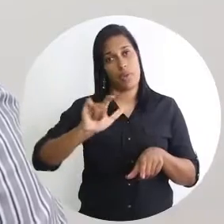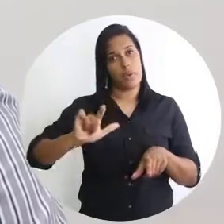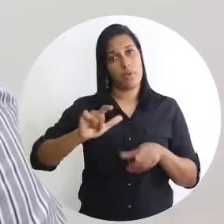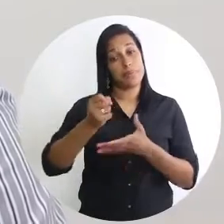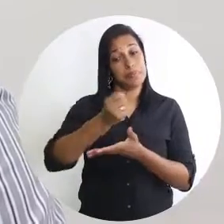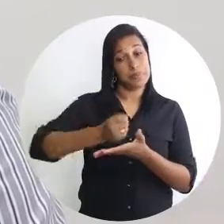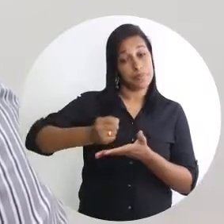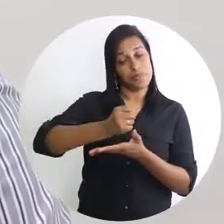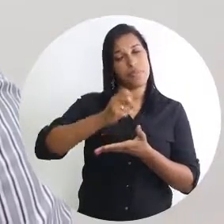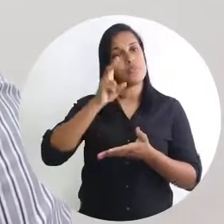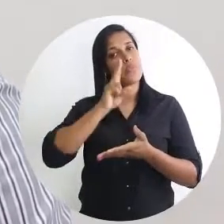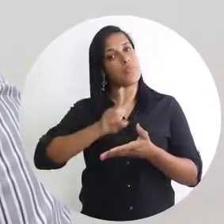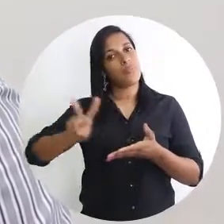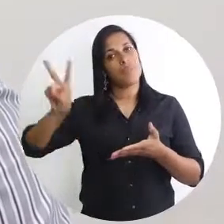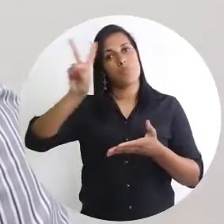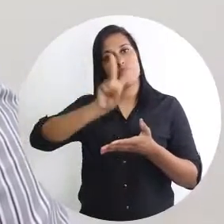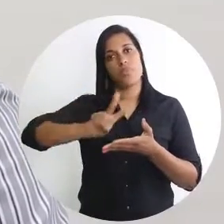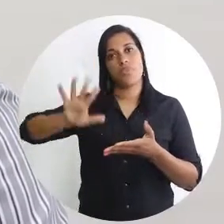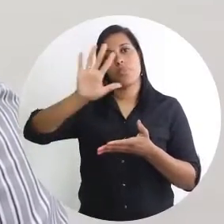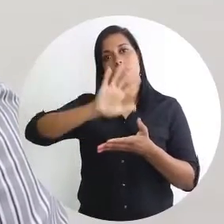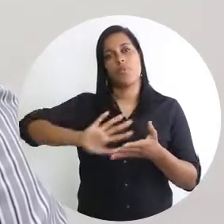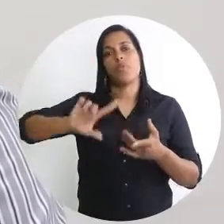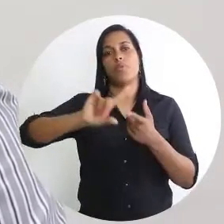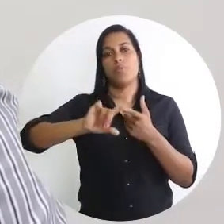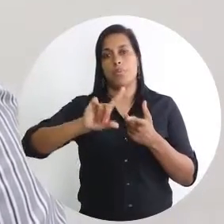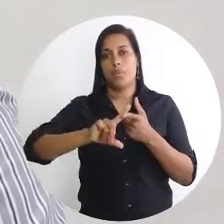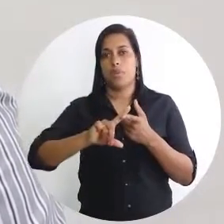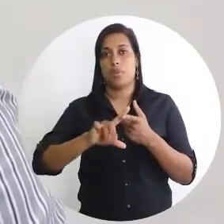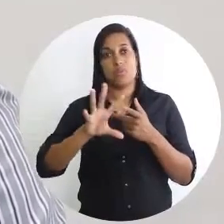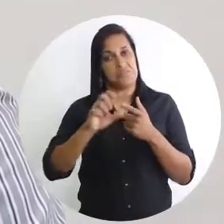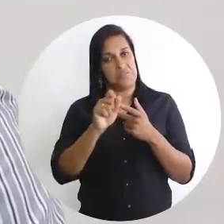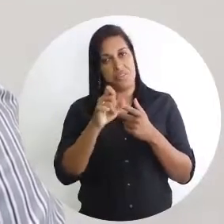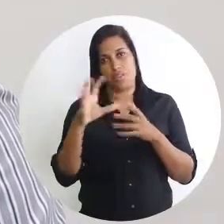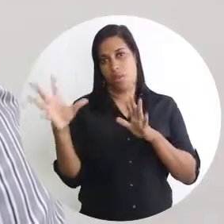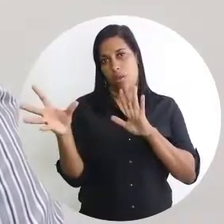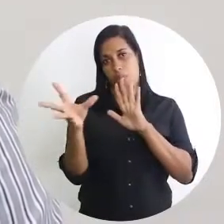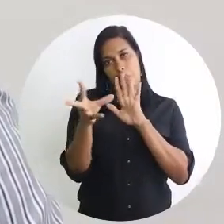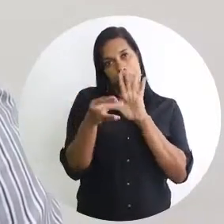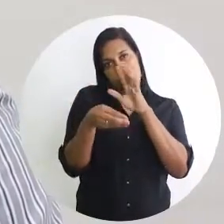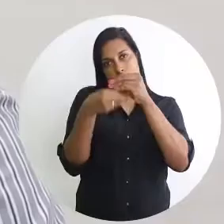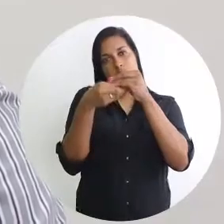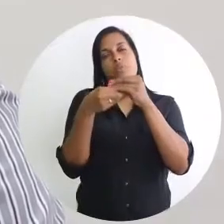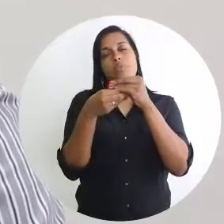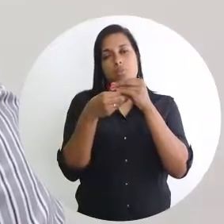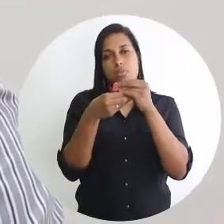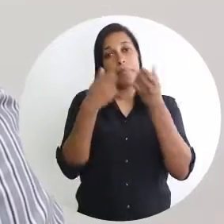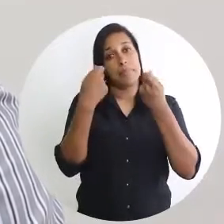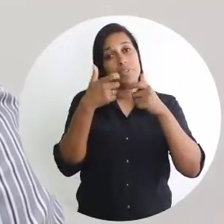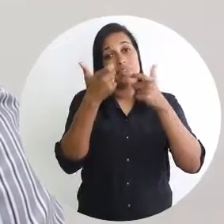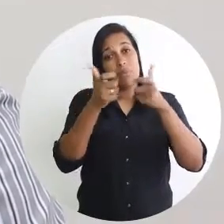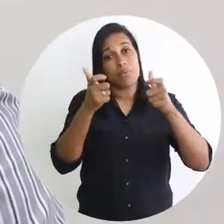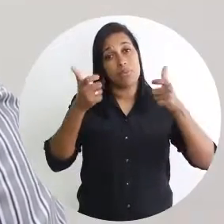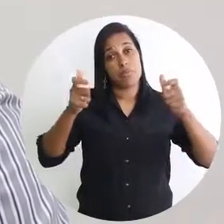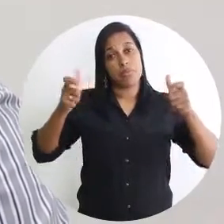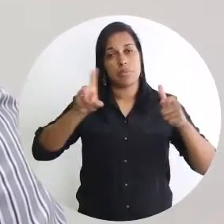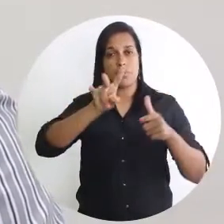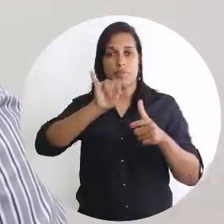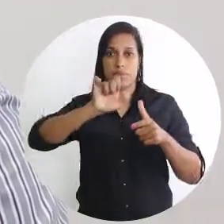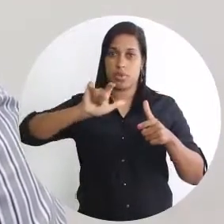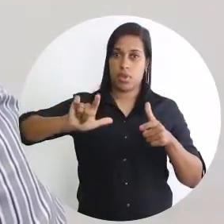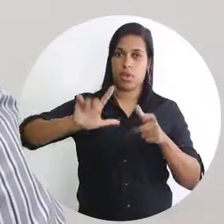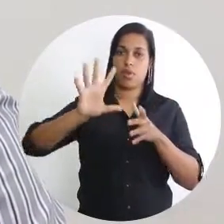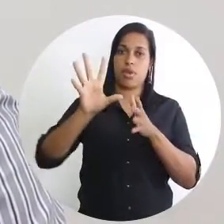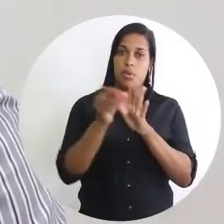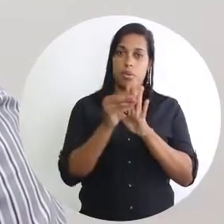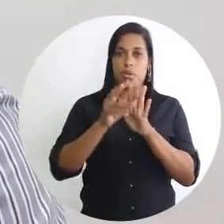dos componentes visuais. Então, se você quiser implementar algum componente visual, você vai ter que estender a classe View e